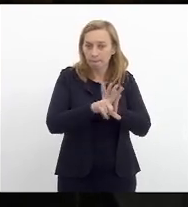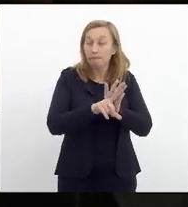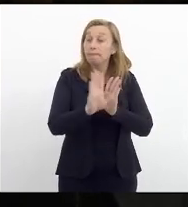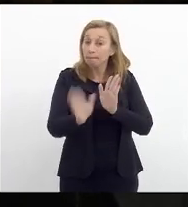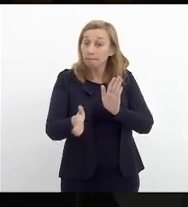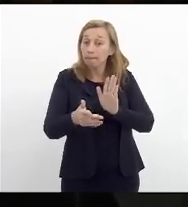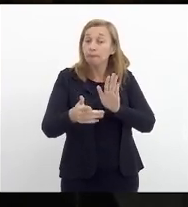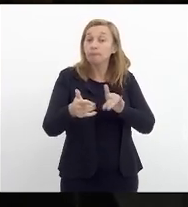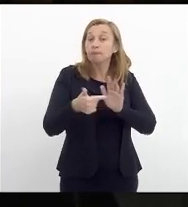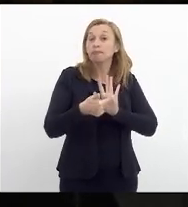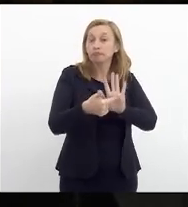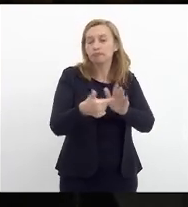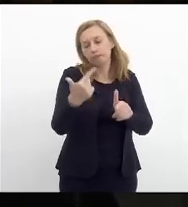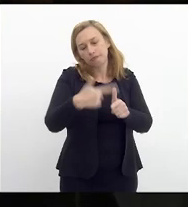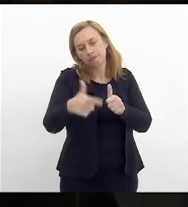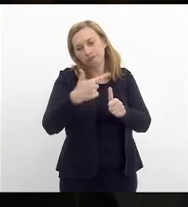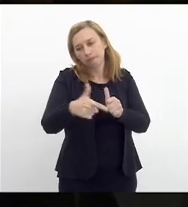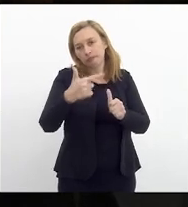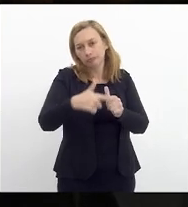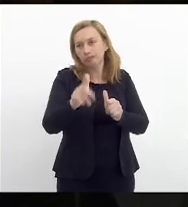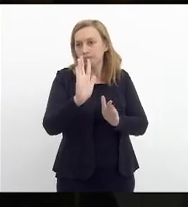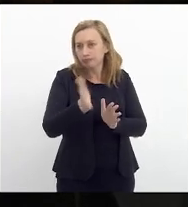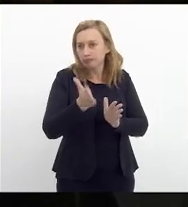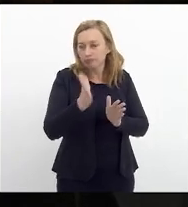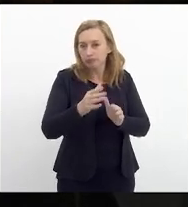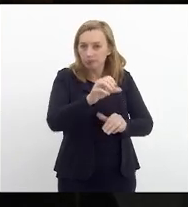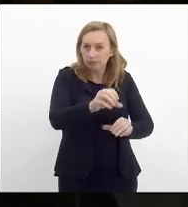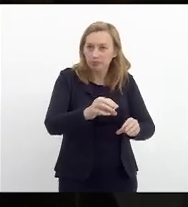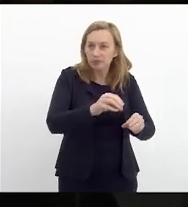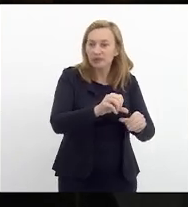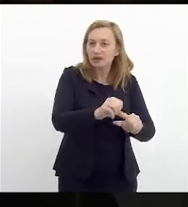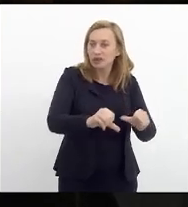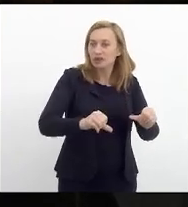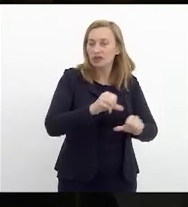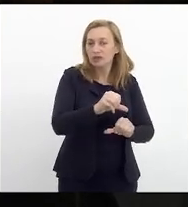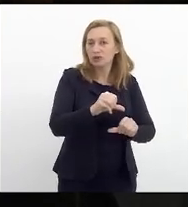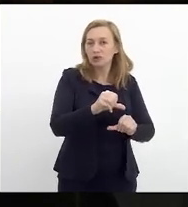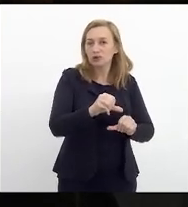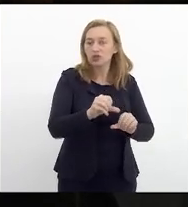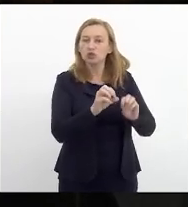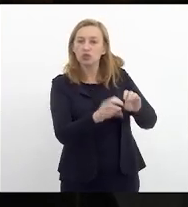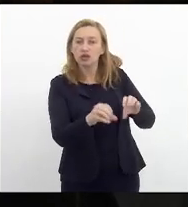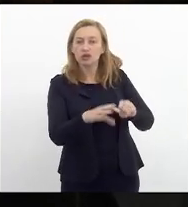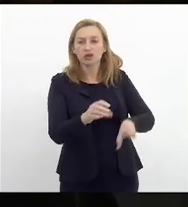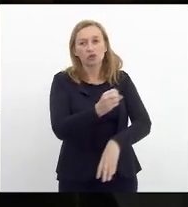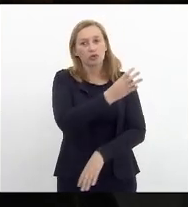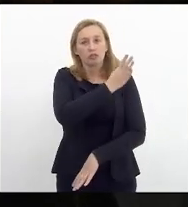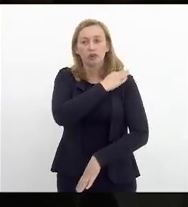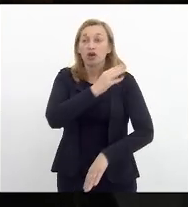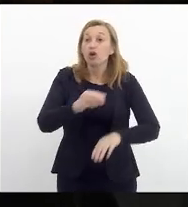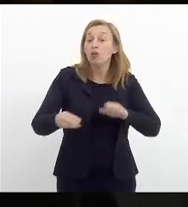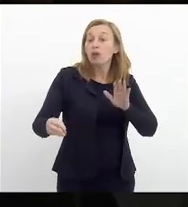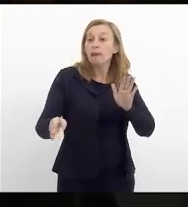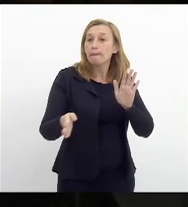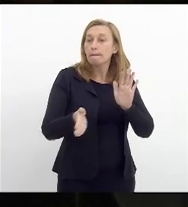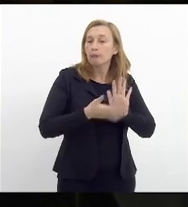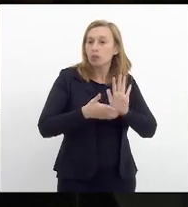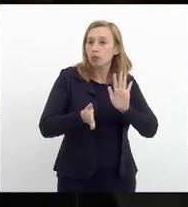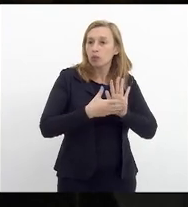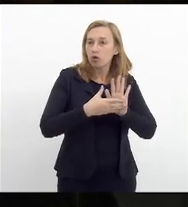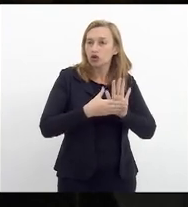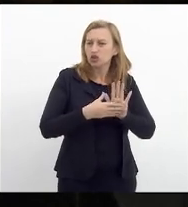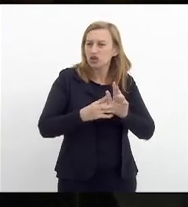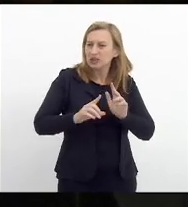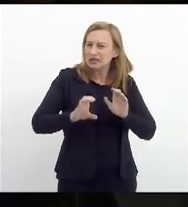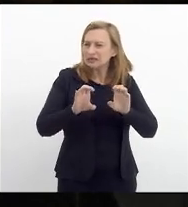um problema de origem nesse debate da mudança no ensino médio, porque uma proposta que reestrutura completamente o